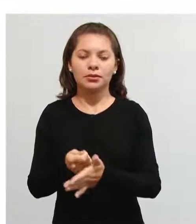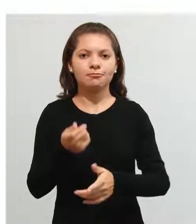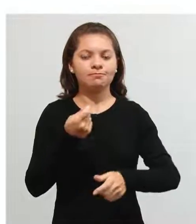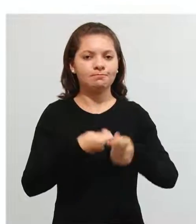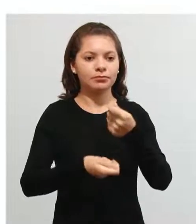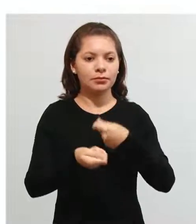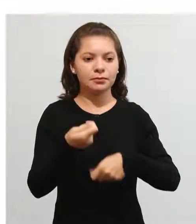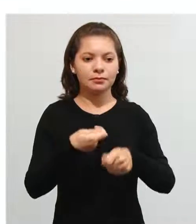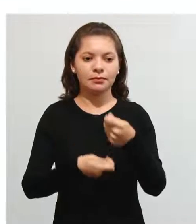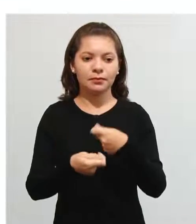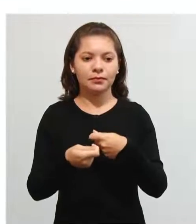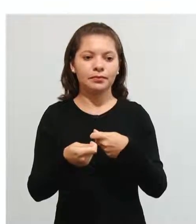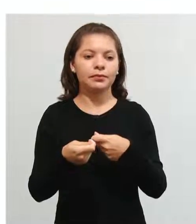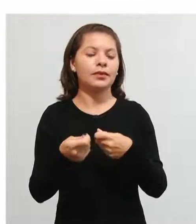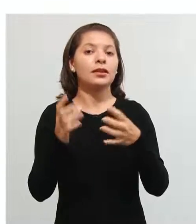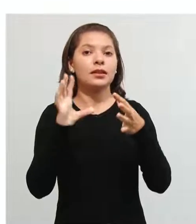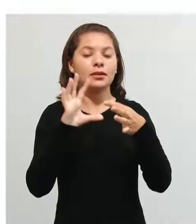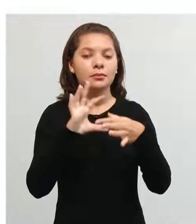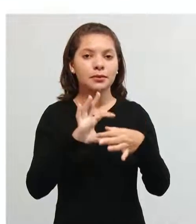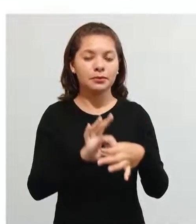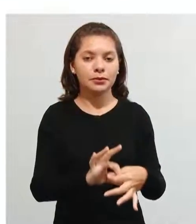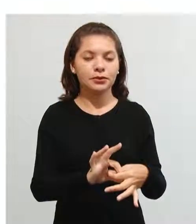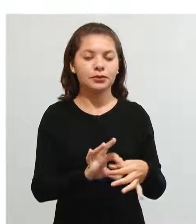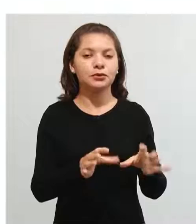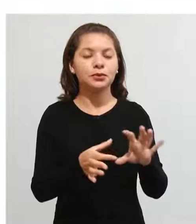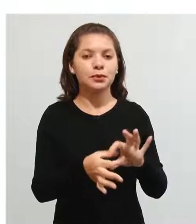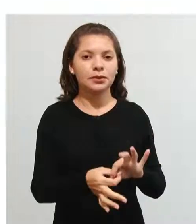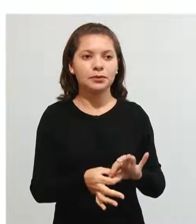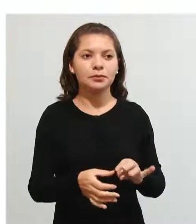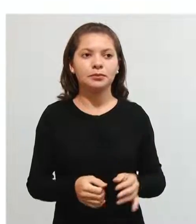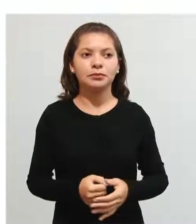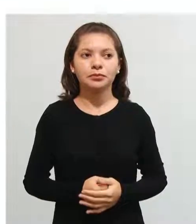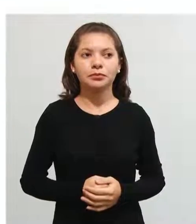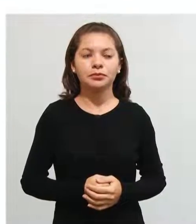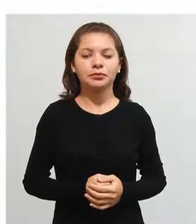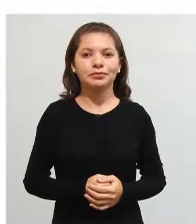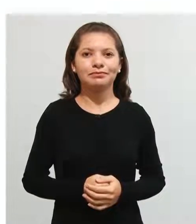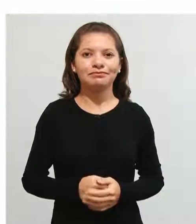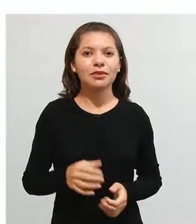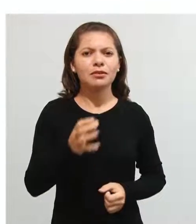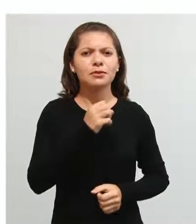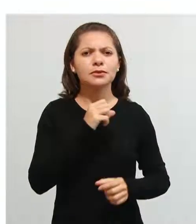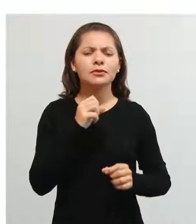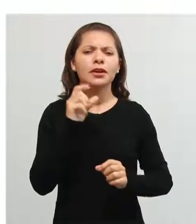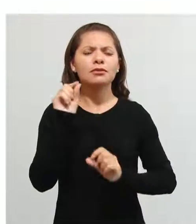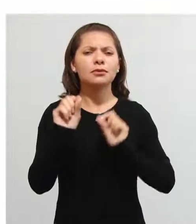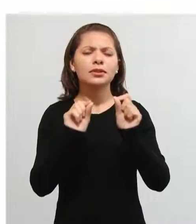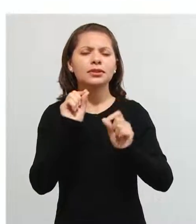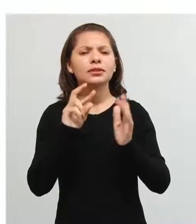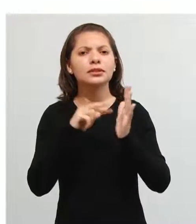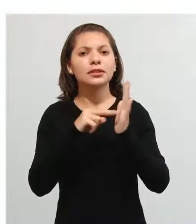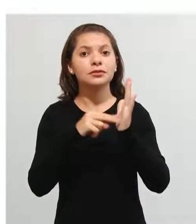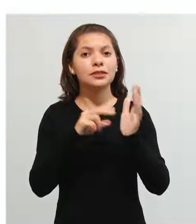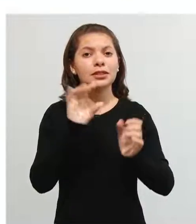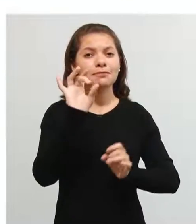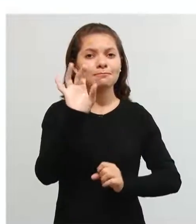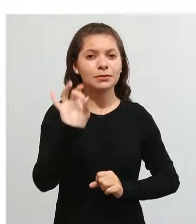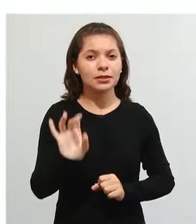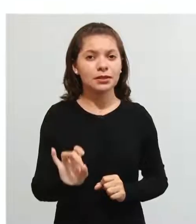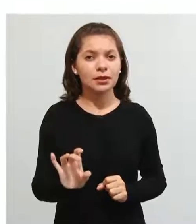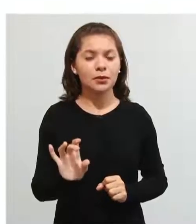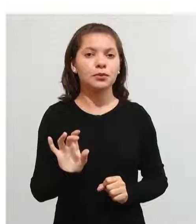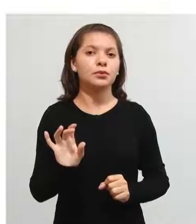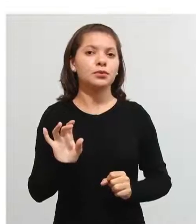mediante atividade administrativa plenamente vinculada. Vamos ver aqui o que significa cada um desses